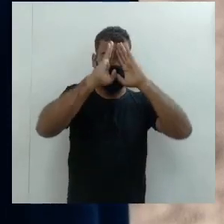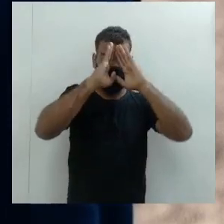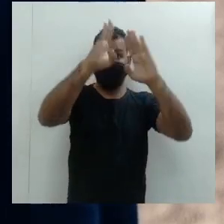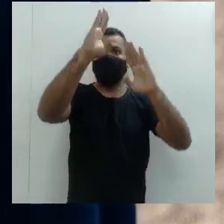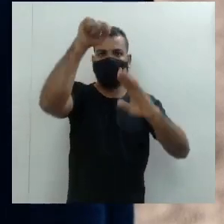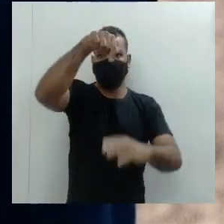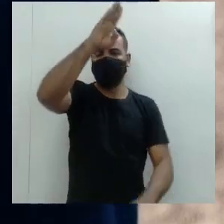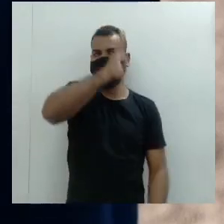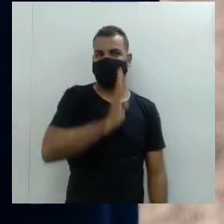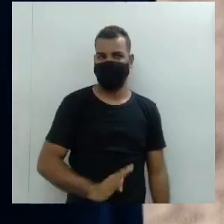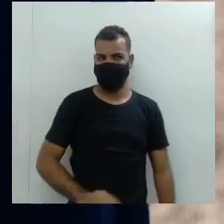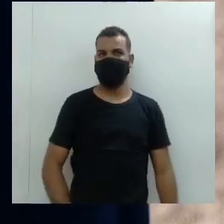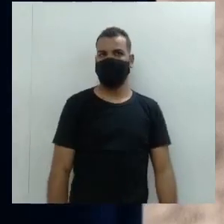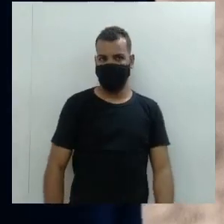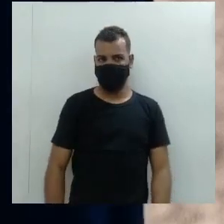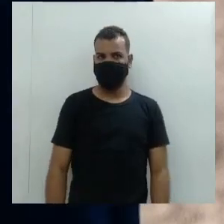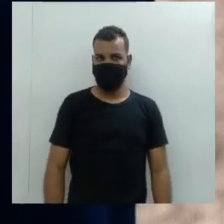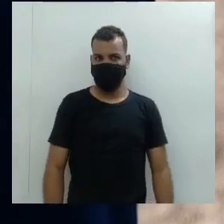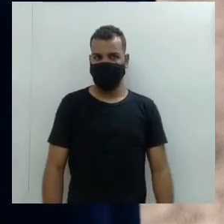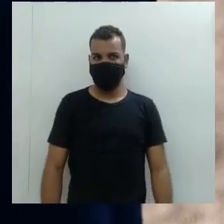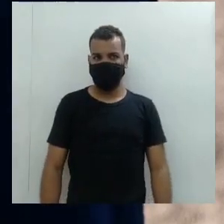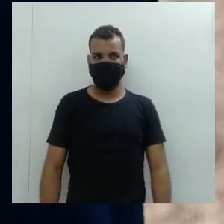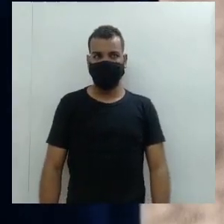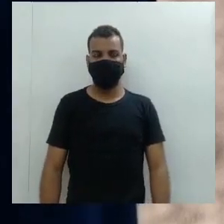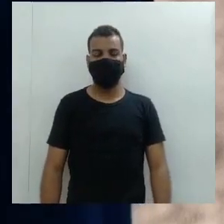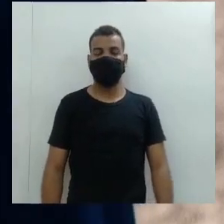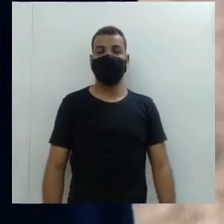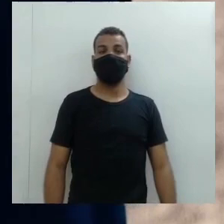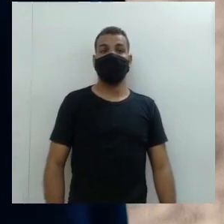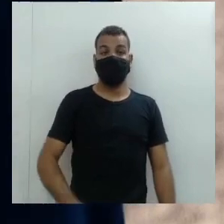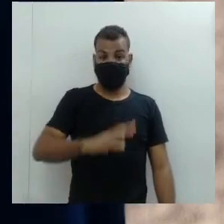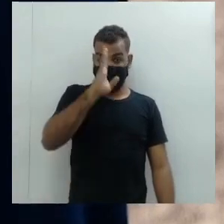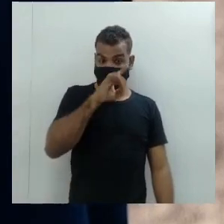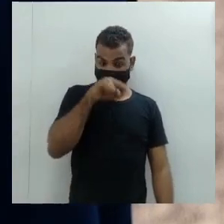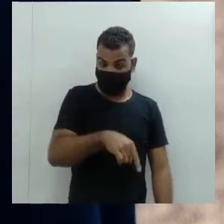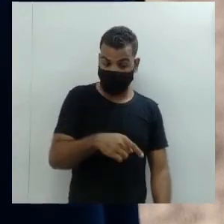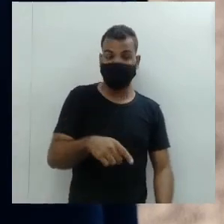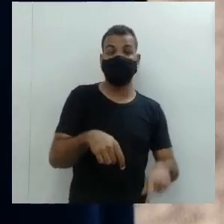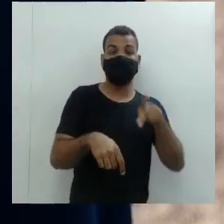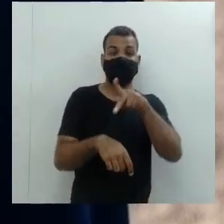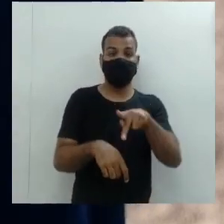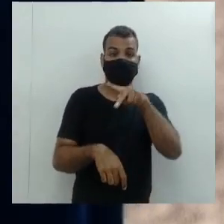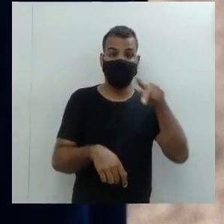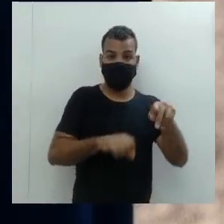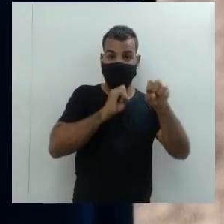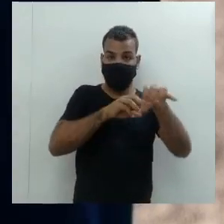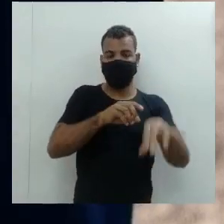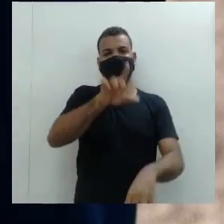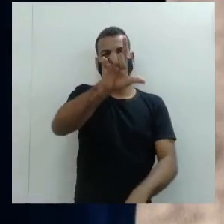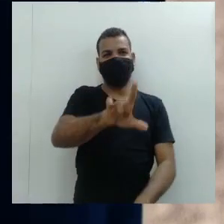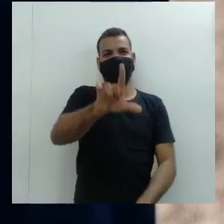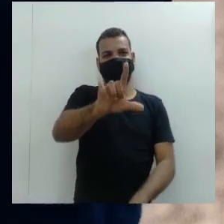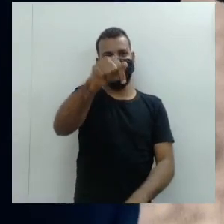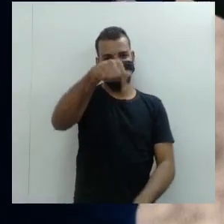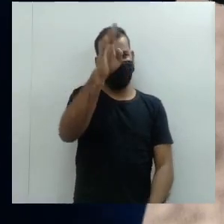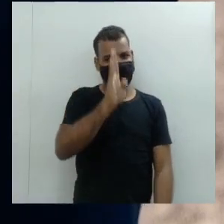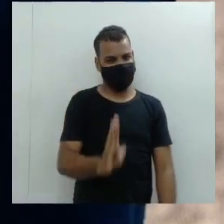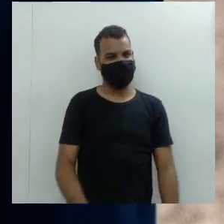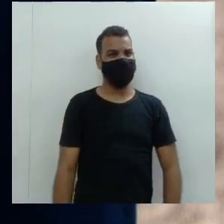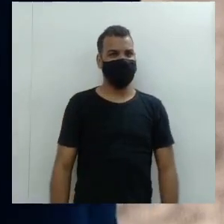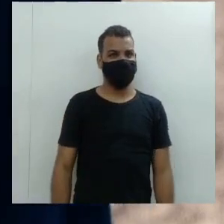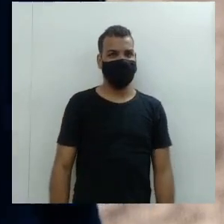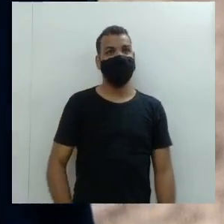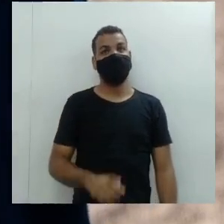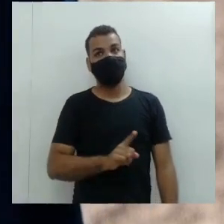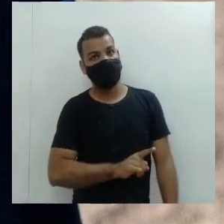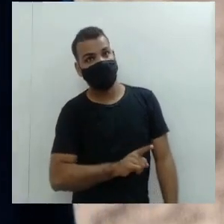Brasil, né? E no Colégio Pedro II ele foi professor de literatura brasileira, né? Então, foi para